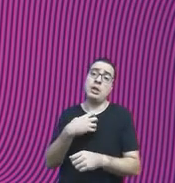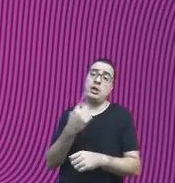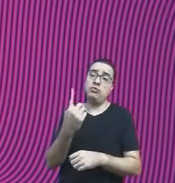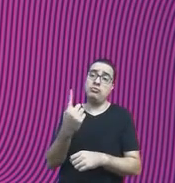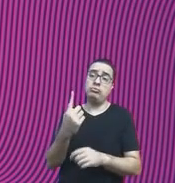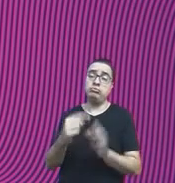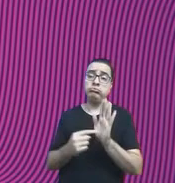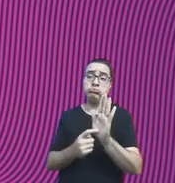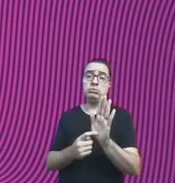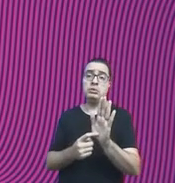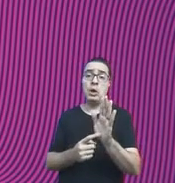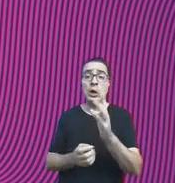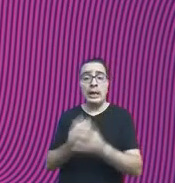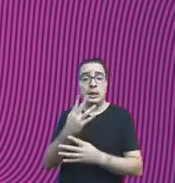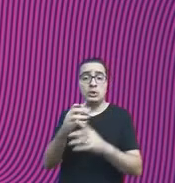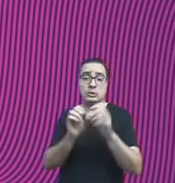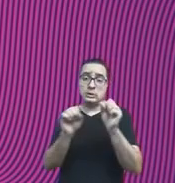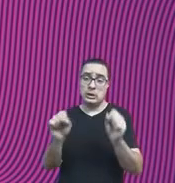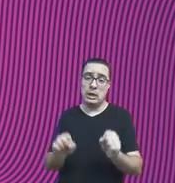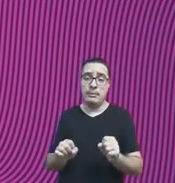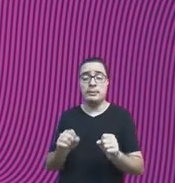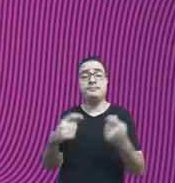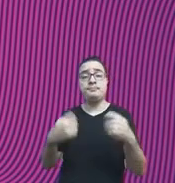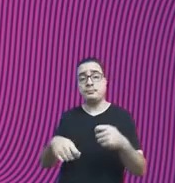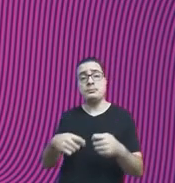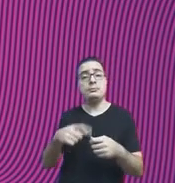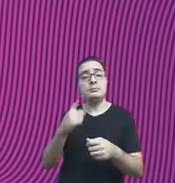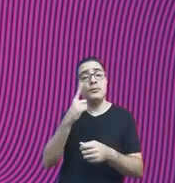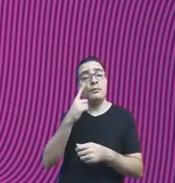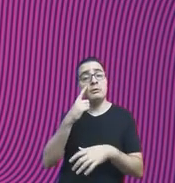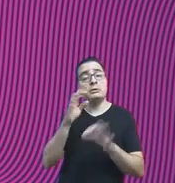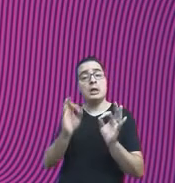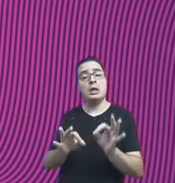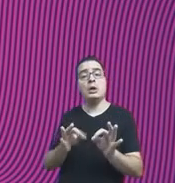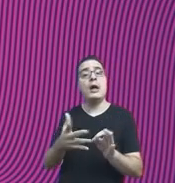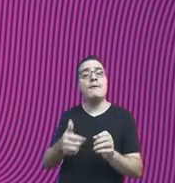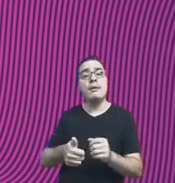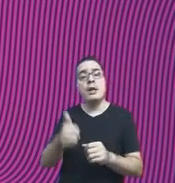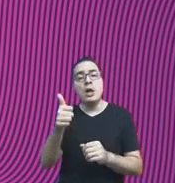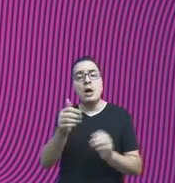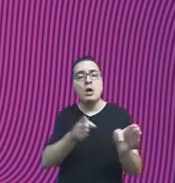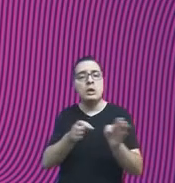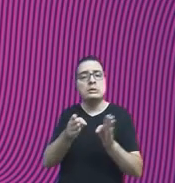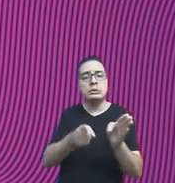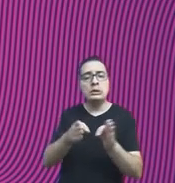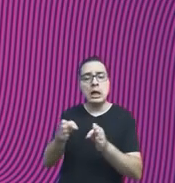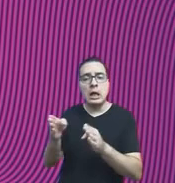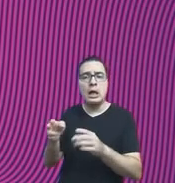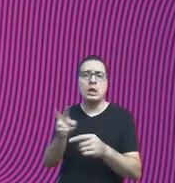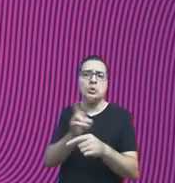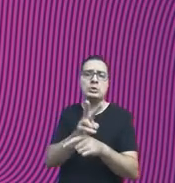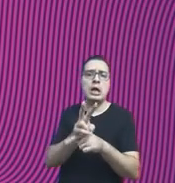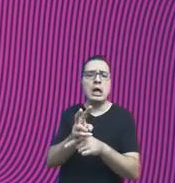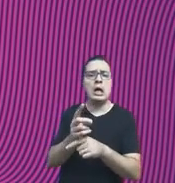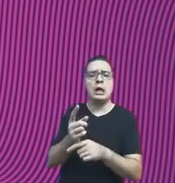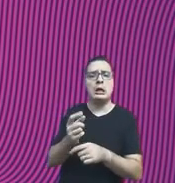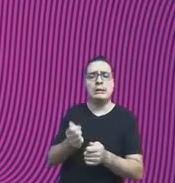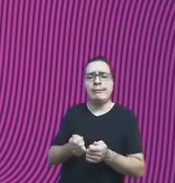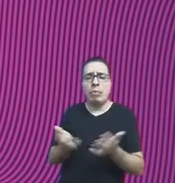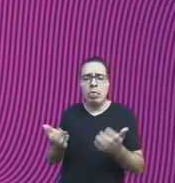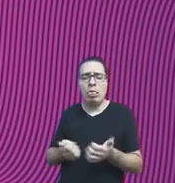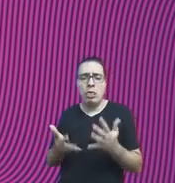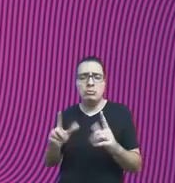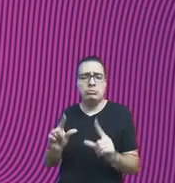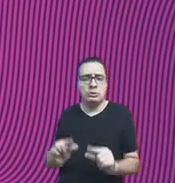sistema, você pretensamente quer fazer a melhor coordenação de cuidado, reduzir desperdício, melhorar